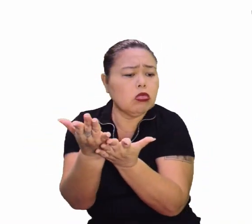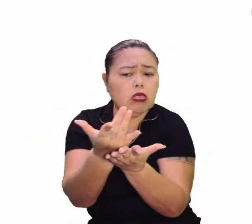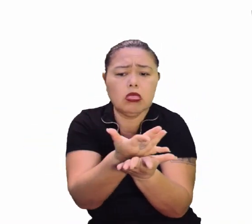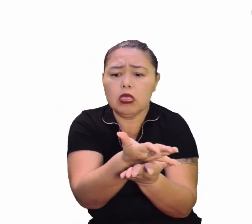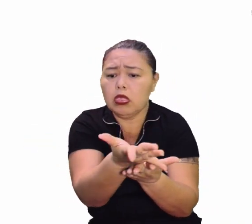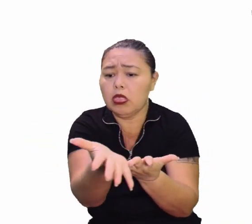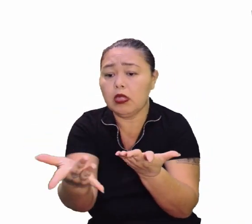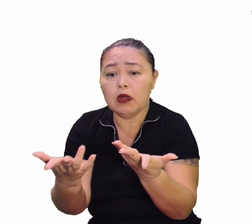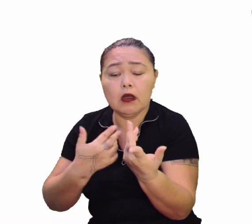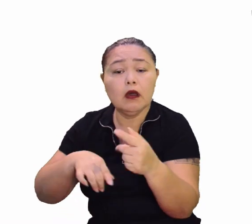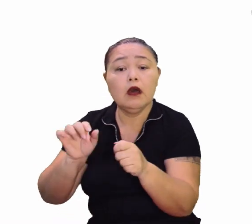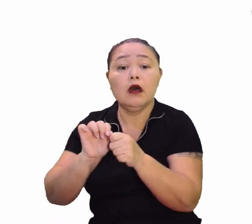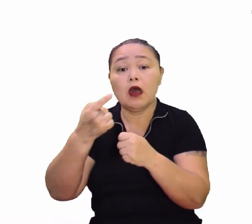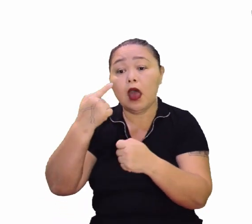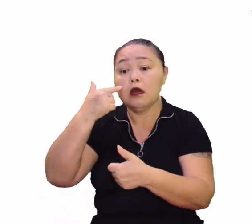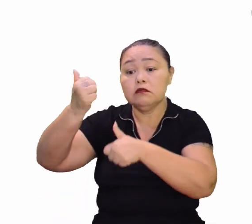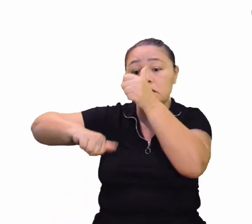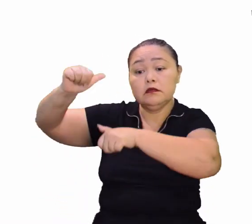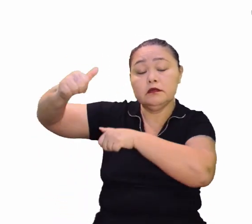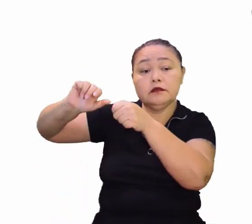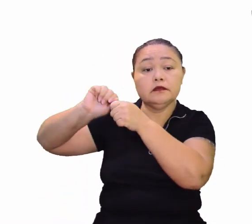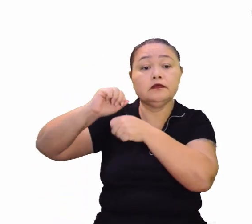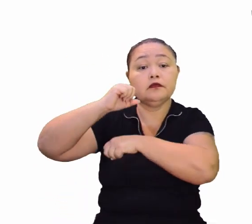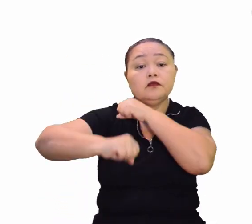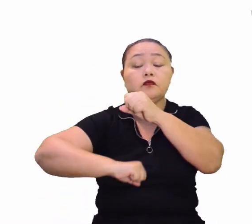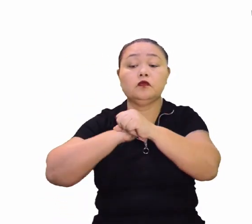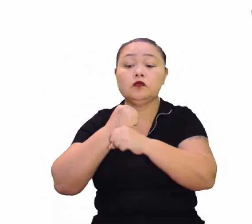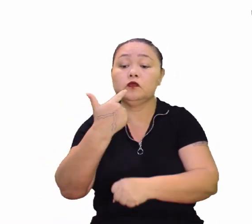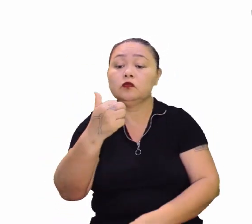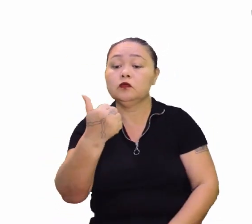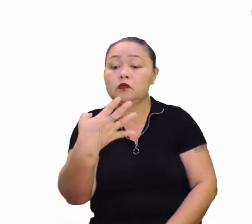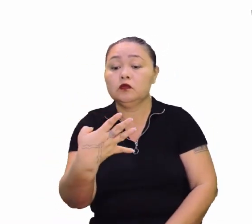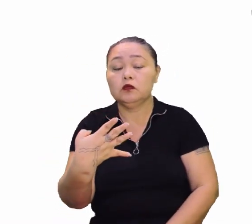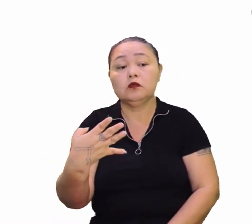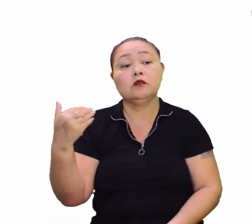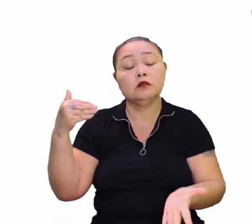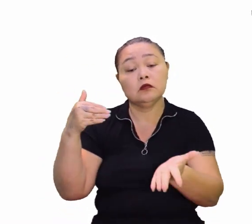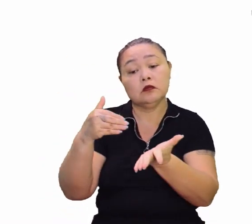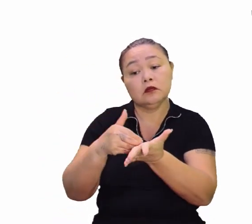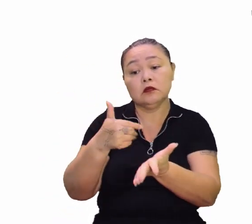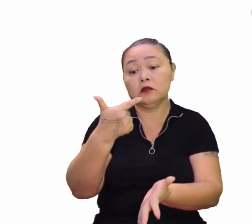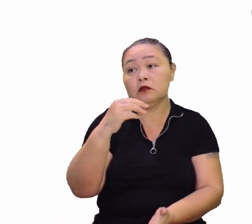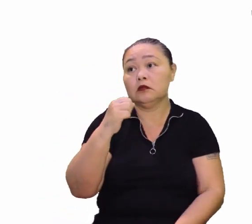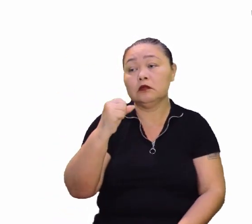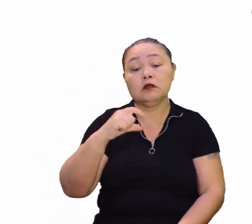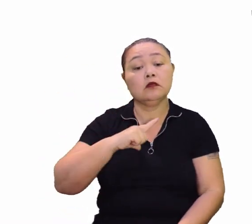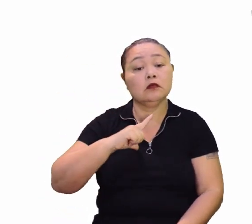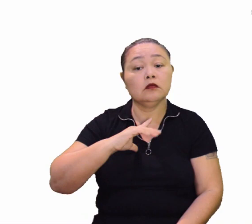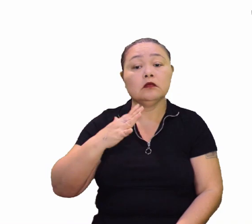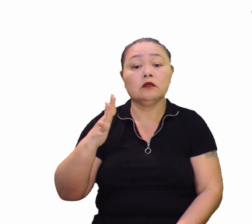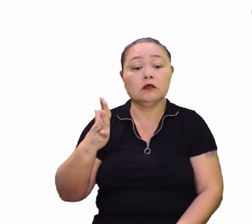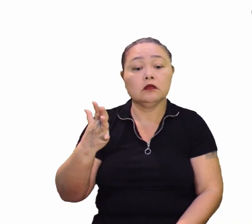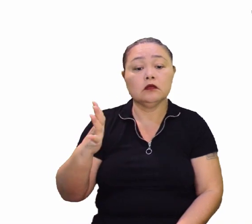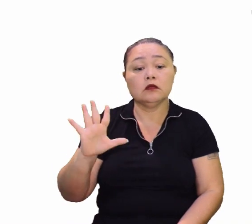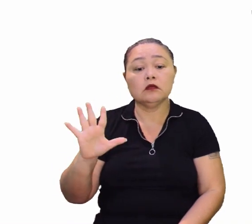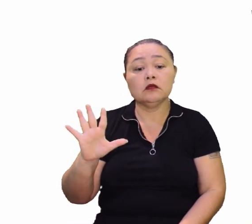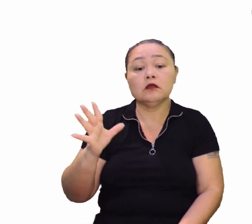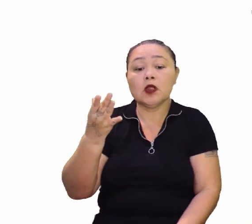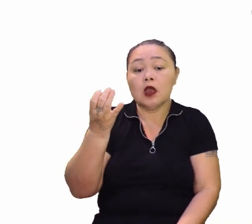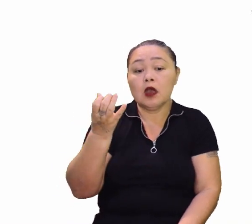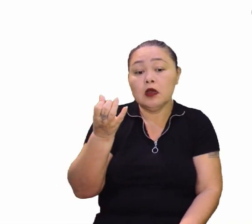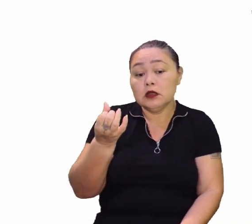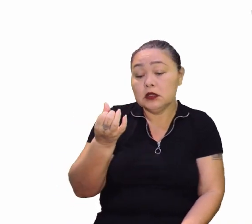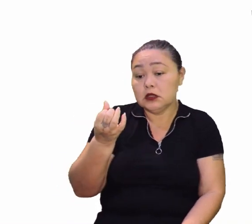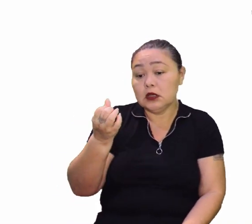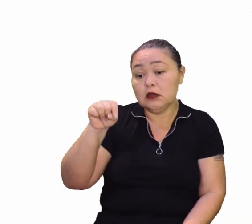consegue observar esse gráfico de 2014 a 2018. 6,5 milhões em metros cúbicos